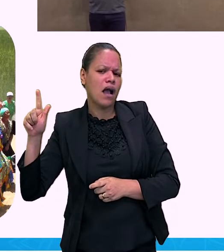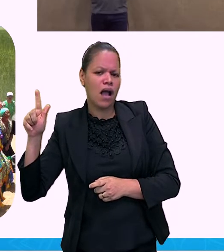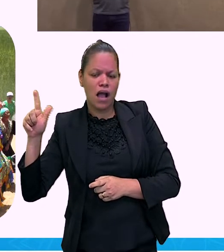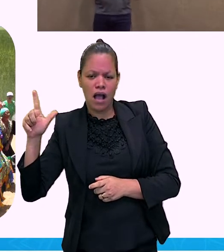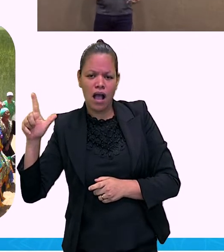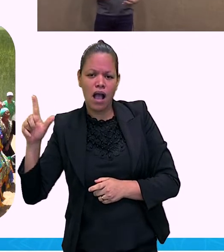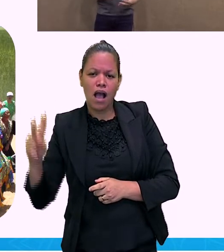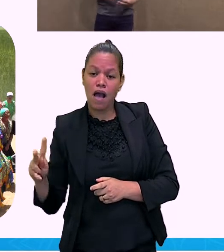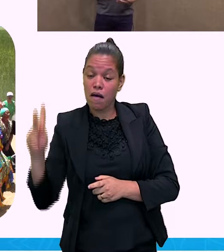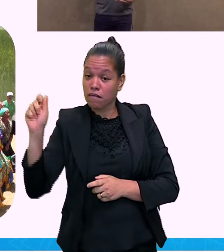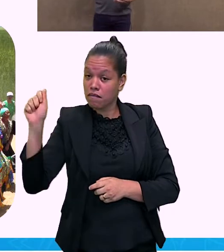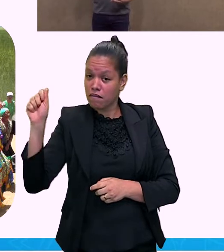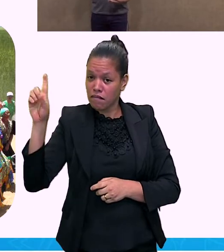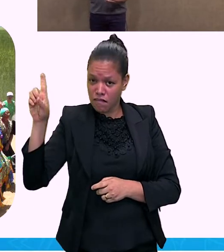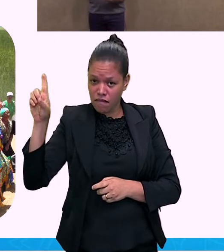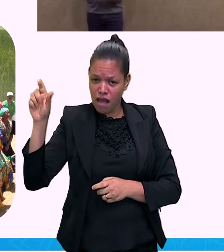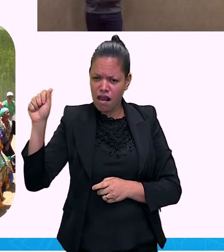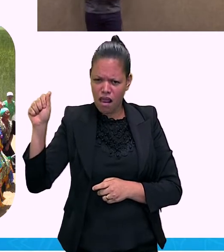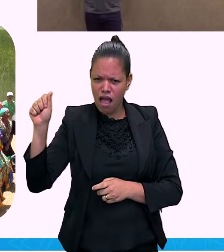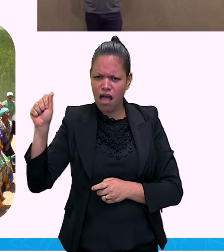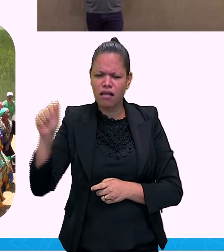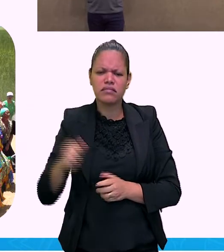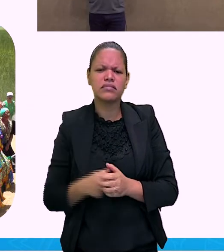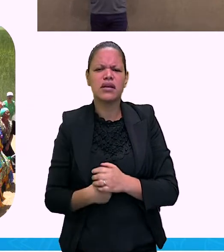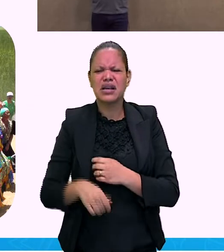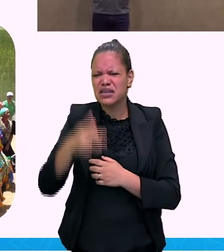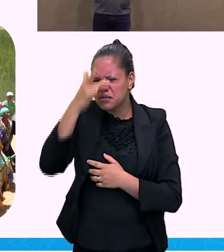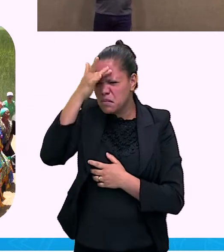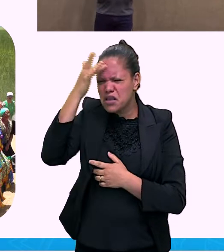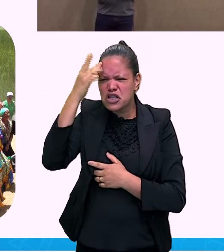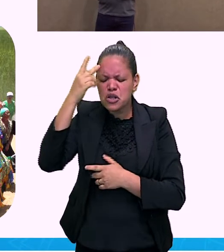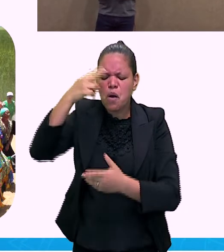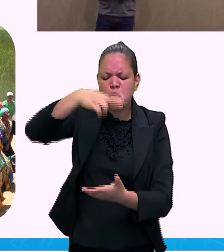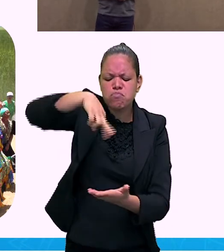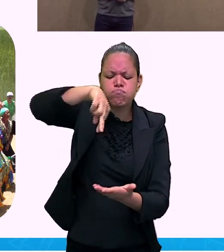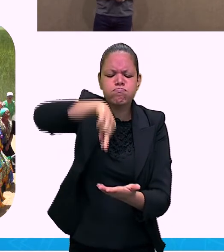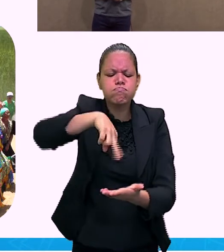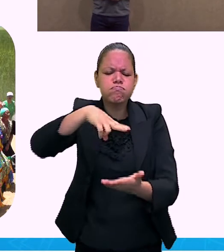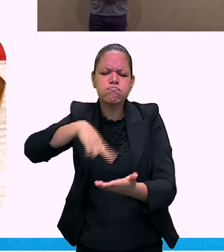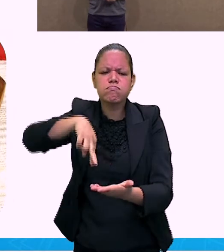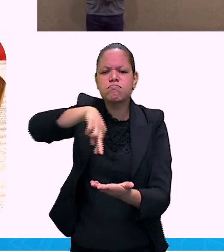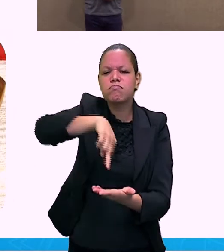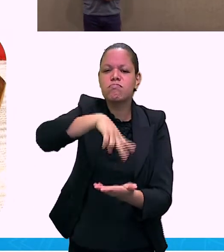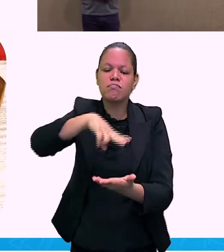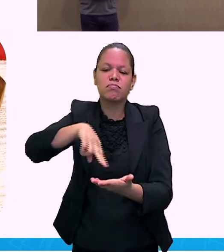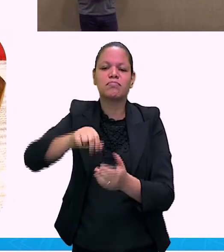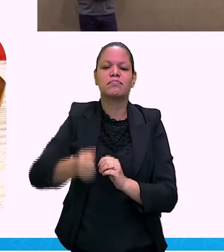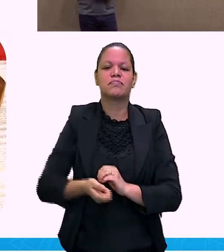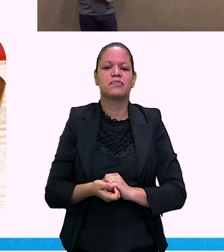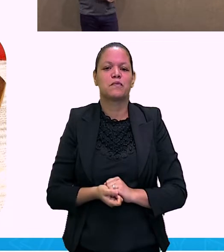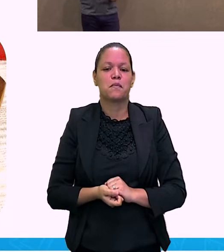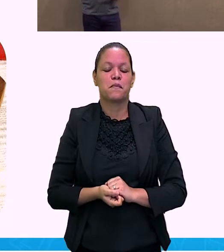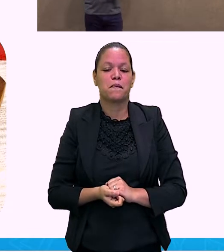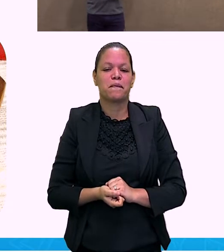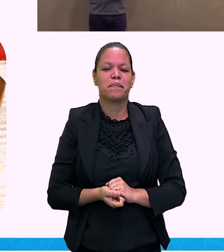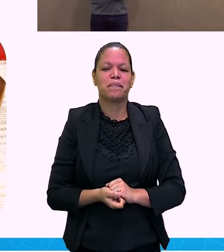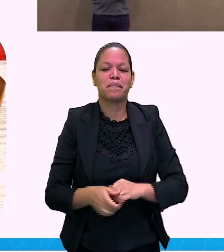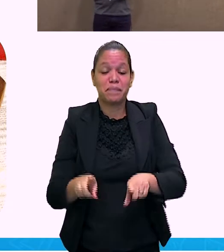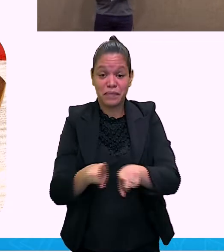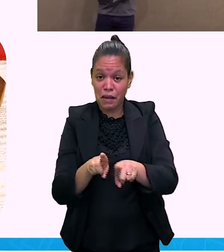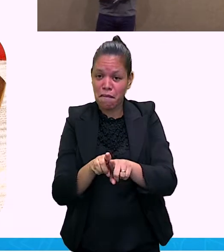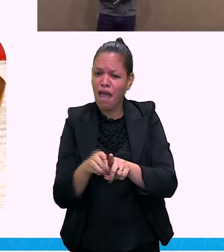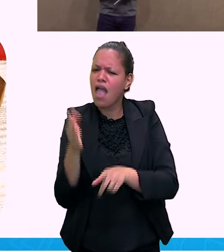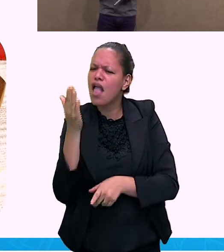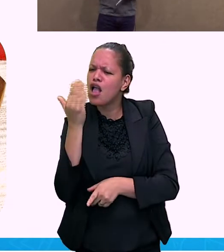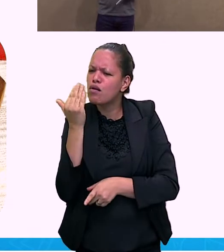que celebram aí, por exemplo, a colheita, né, em diversos outros fatores. Na culinária também é